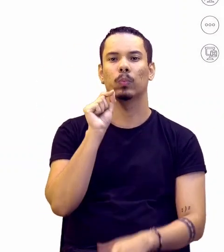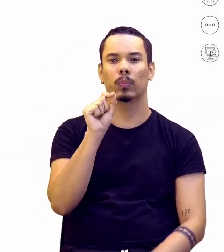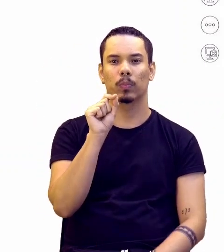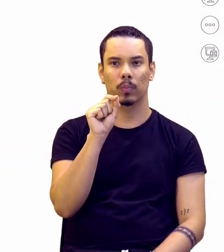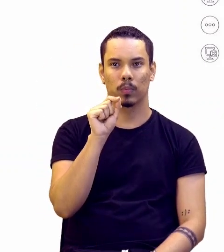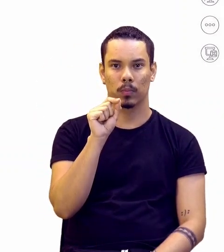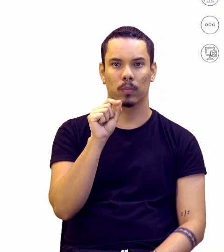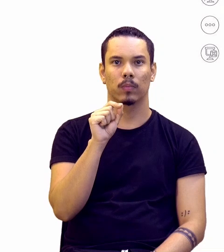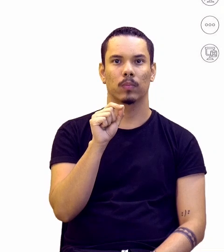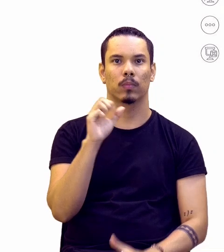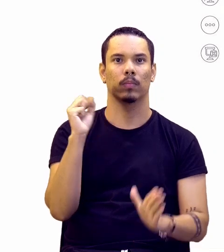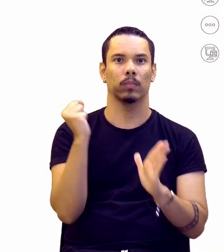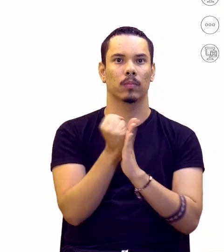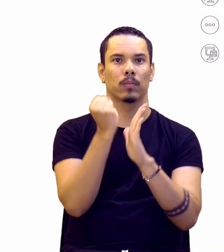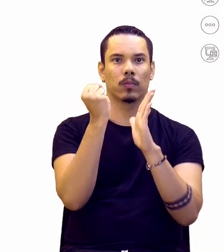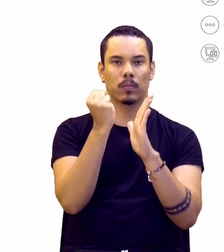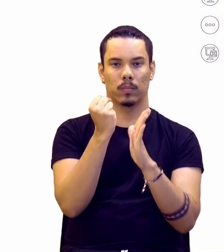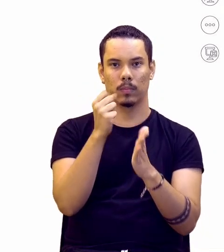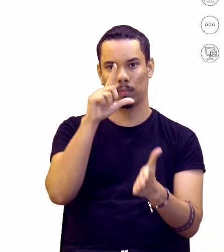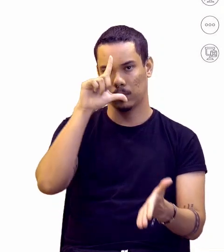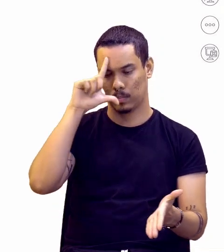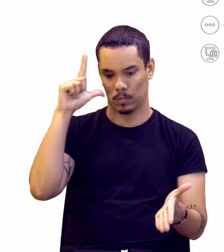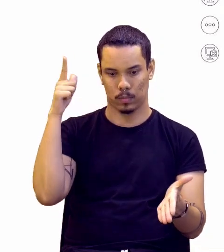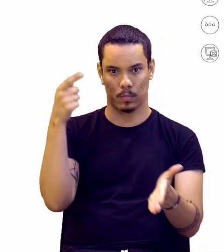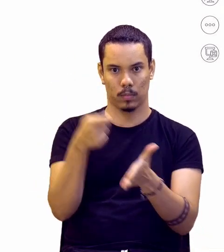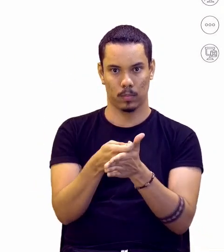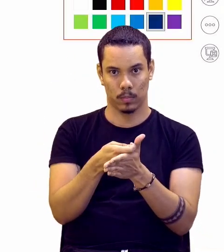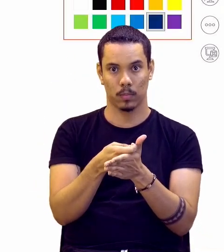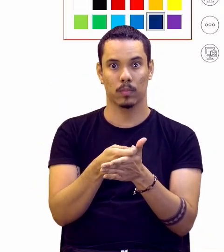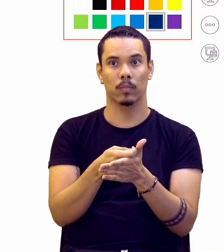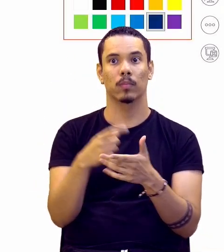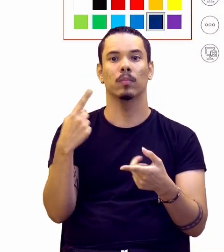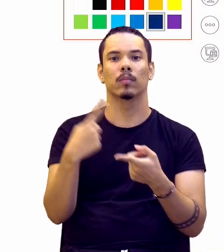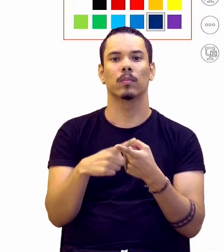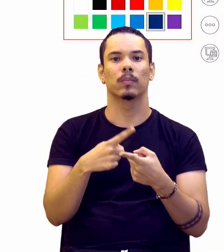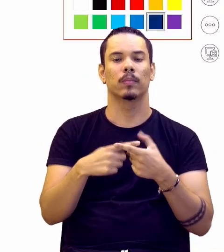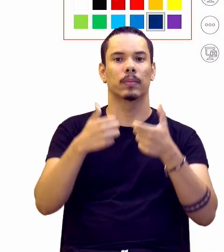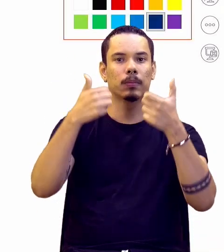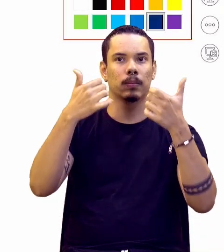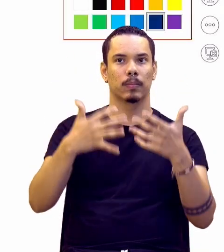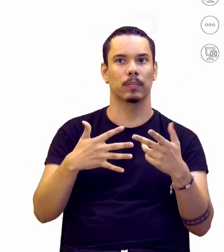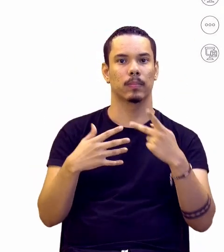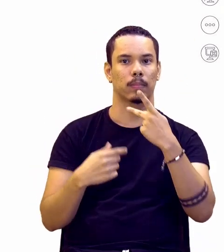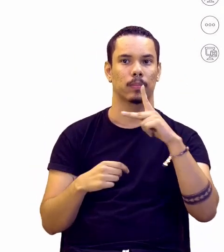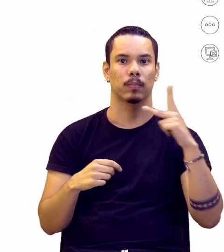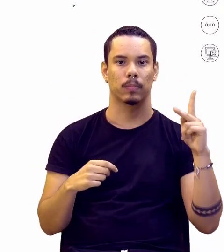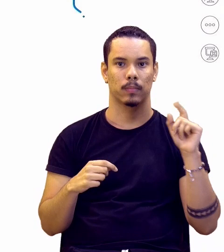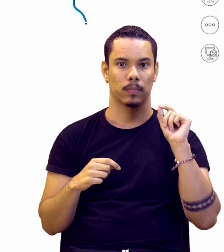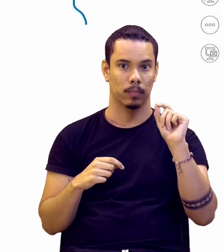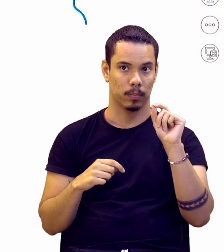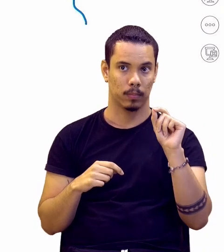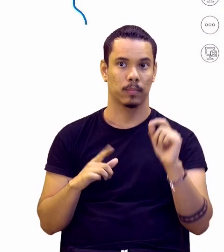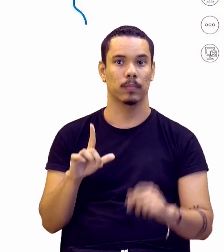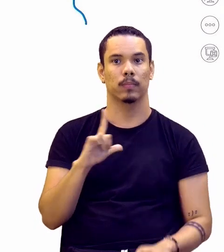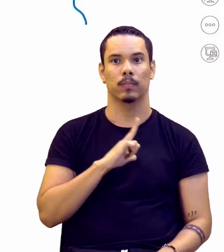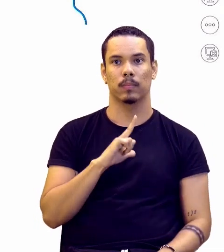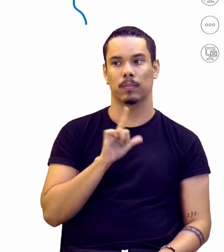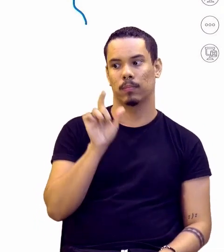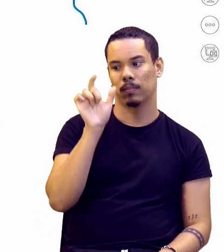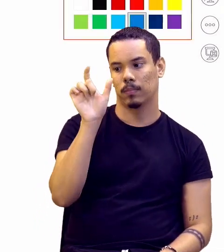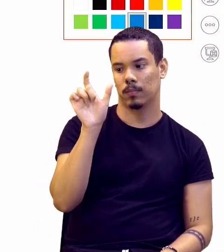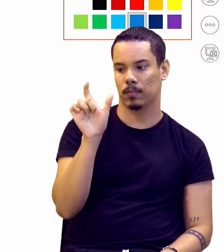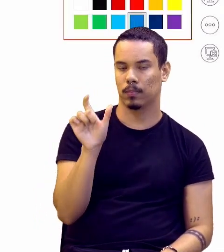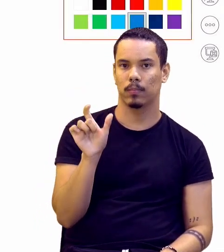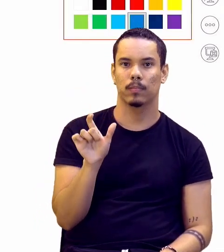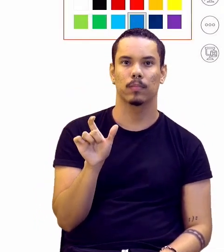O Marca aí, comando é o seguinte, a gente tem que falar para o nosso querido aluno que existem palavras.